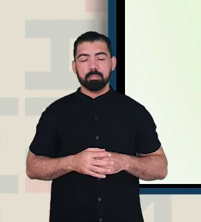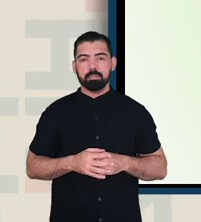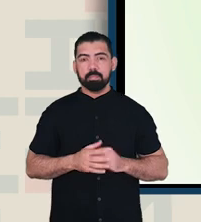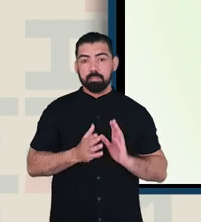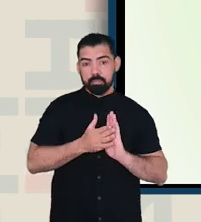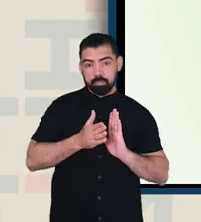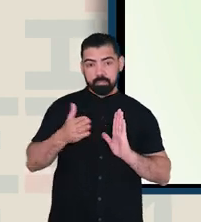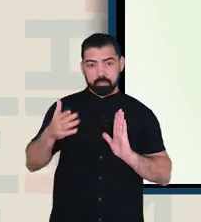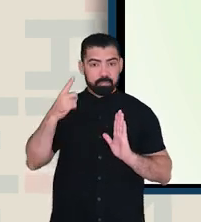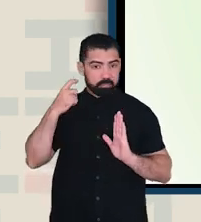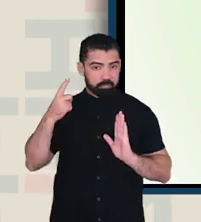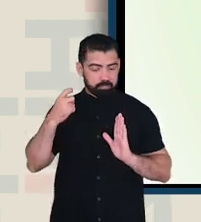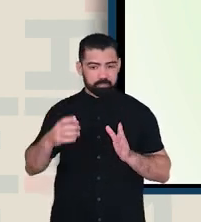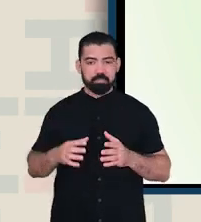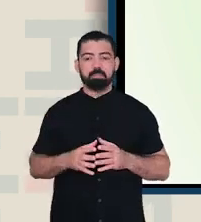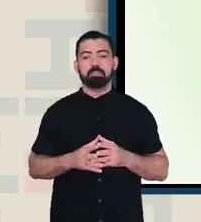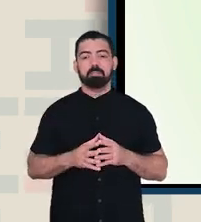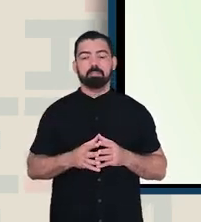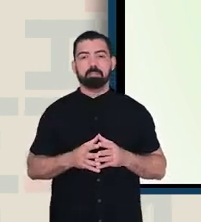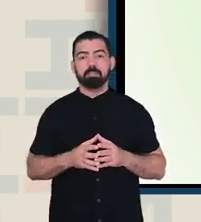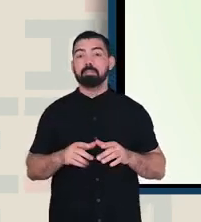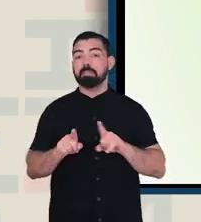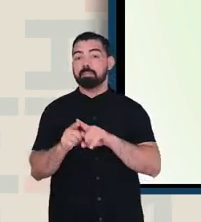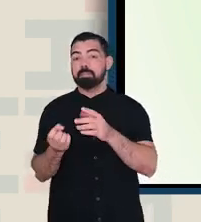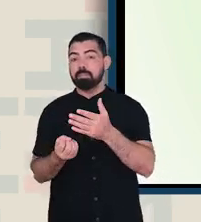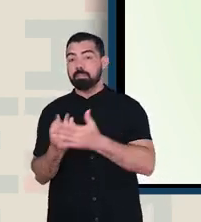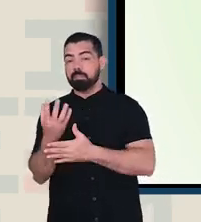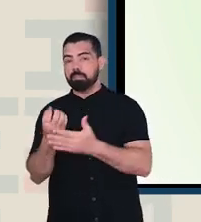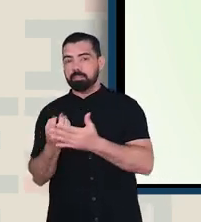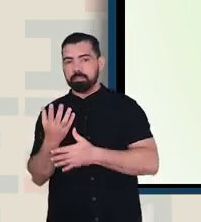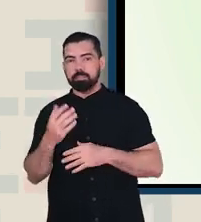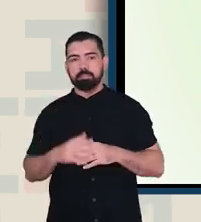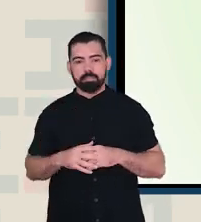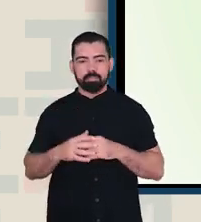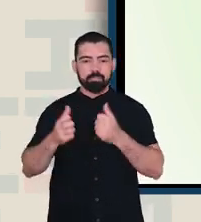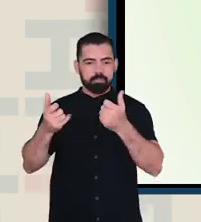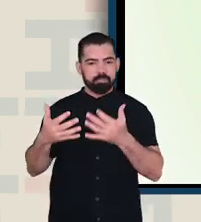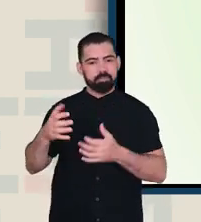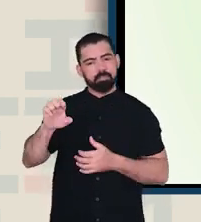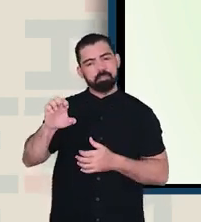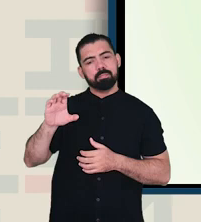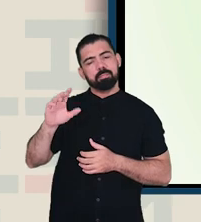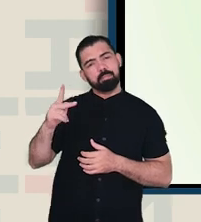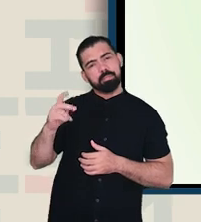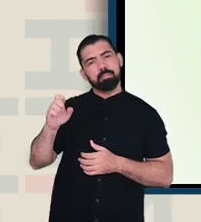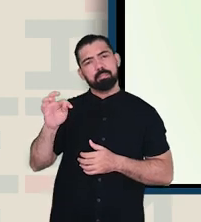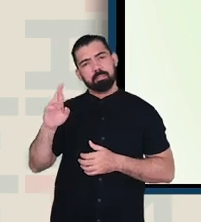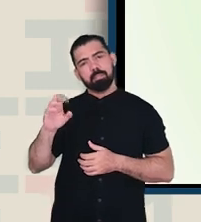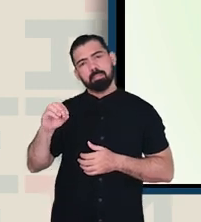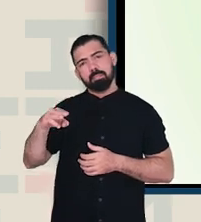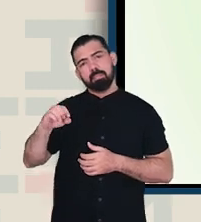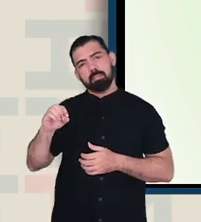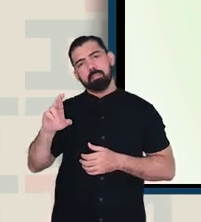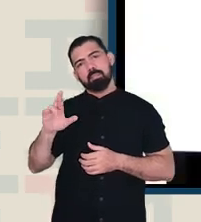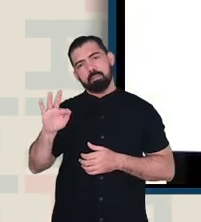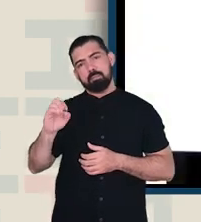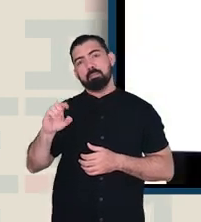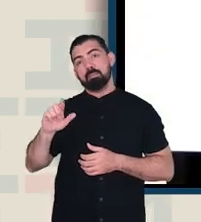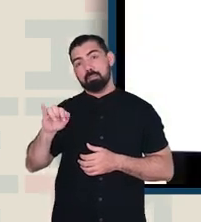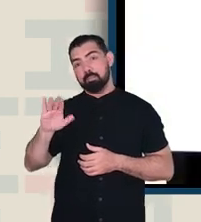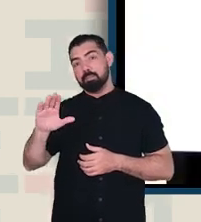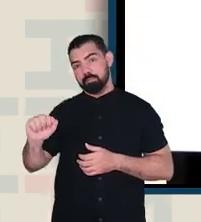de processamento de áudio e a construção espectromorfológica, como estamos